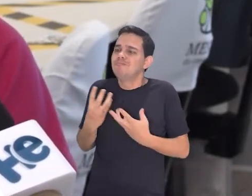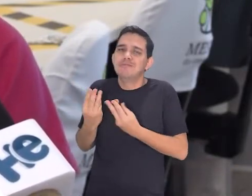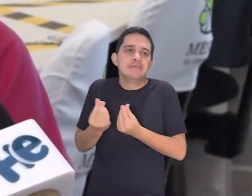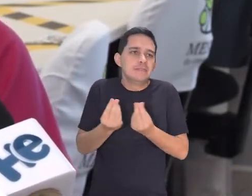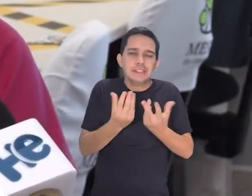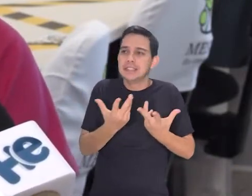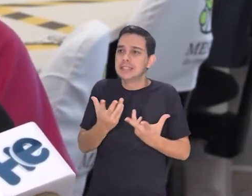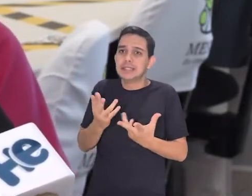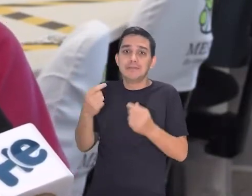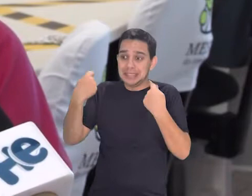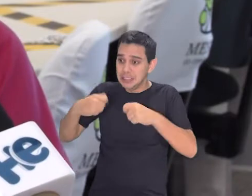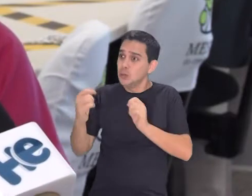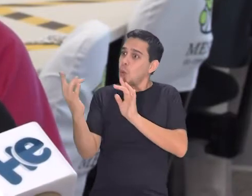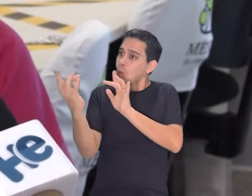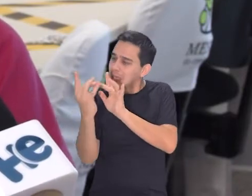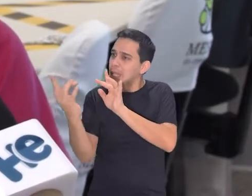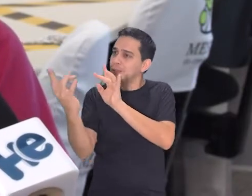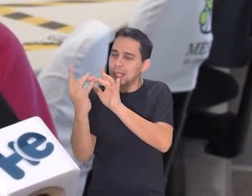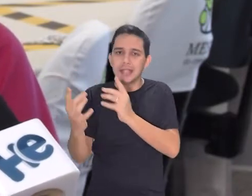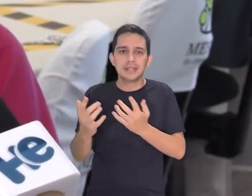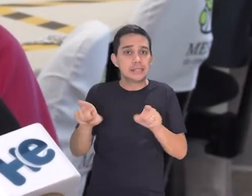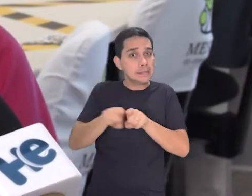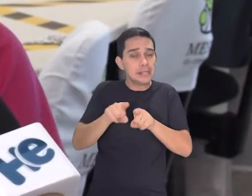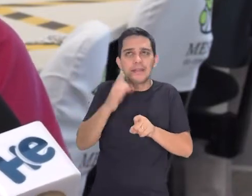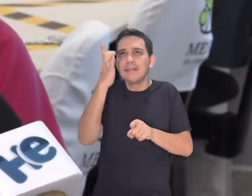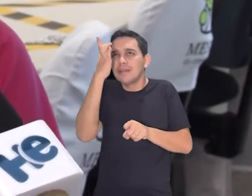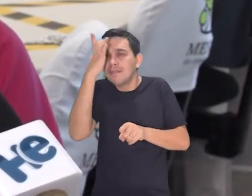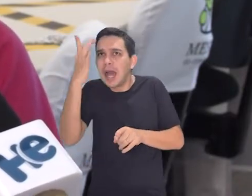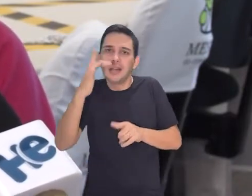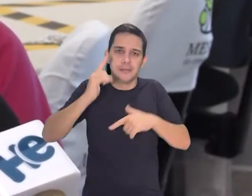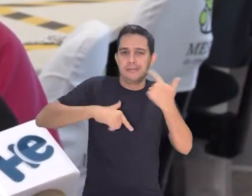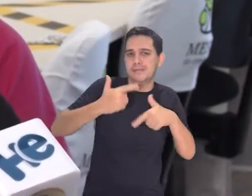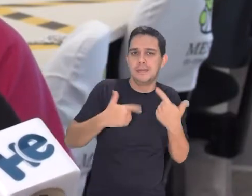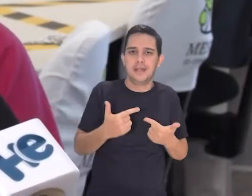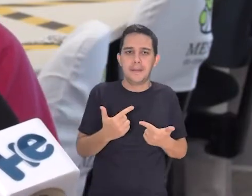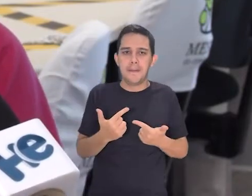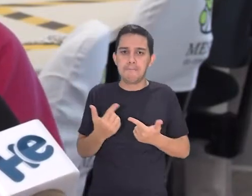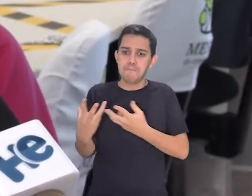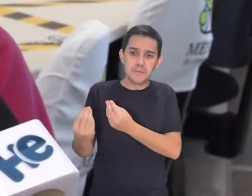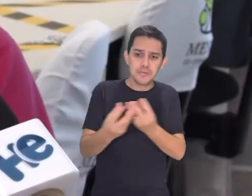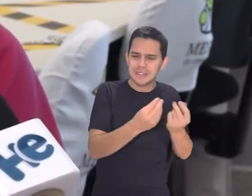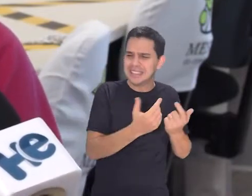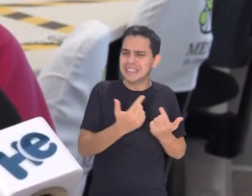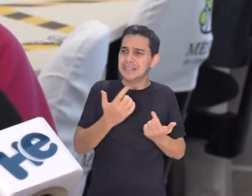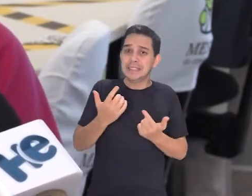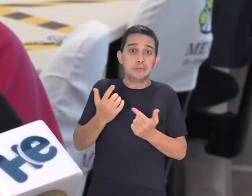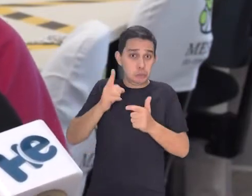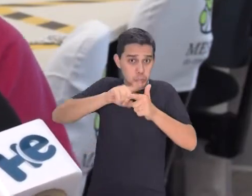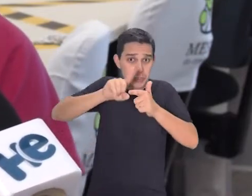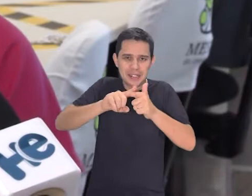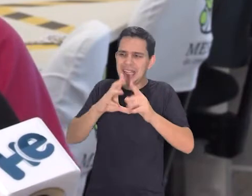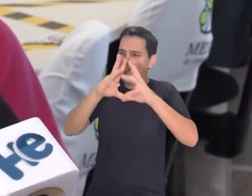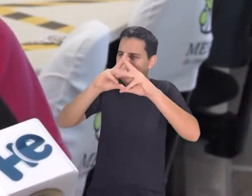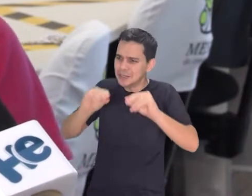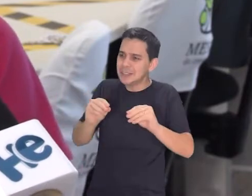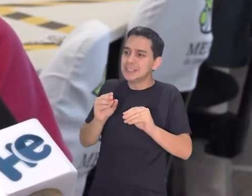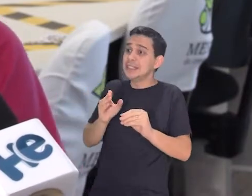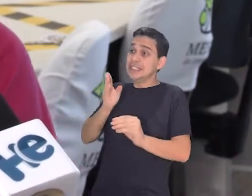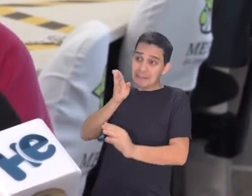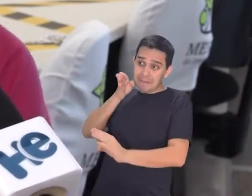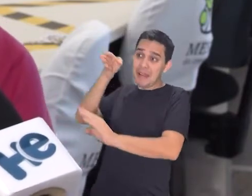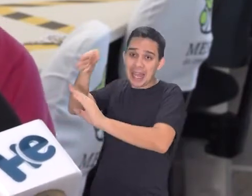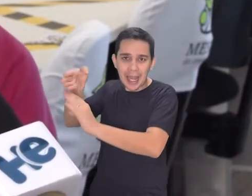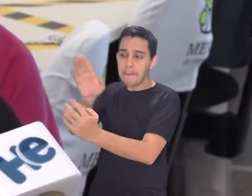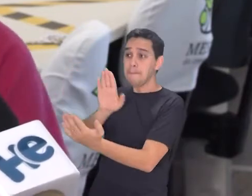acho que facilita também o trabalho, né? Muitas vezes o que a gente poderia resolver indo até a